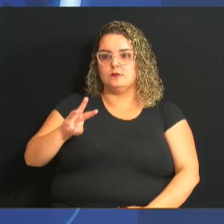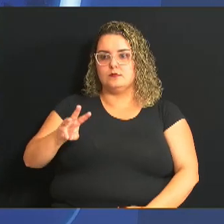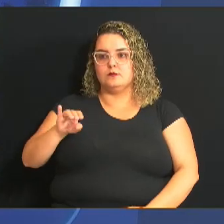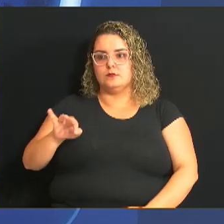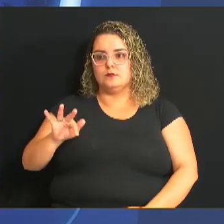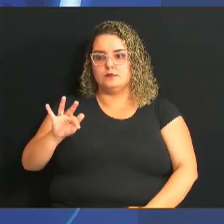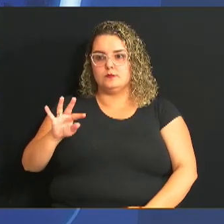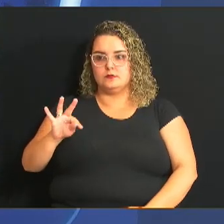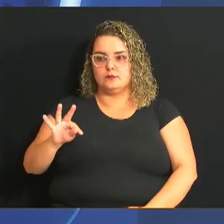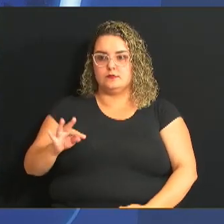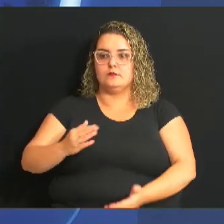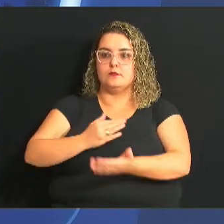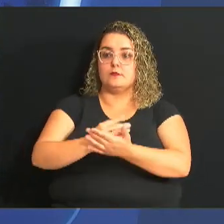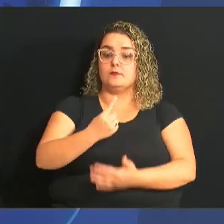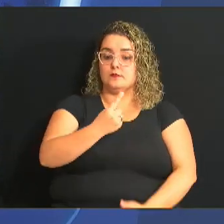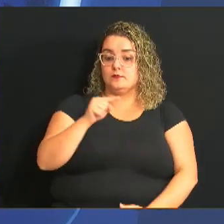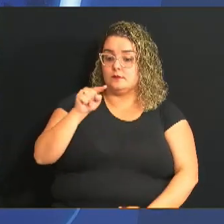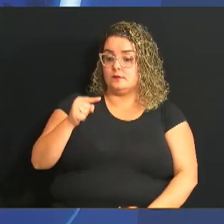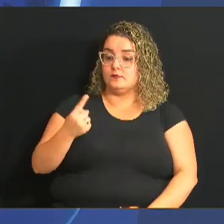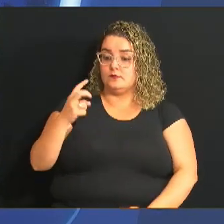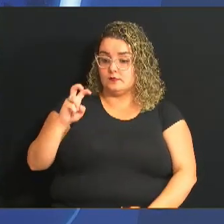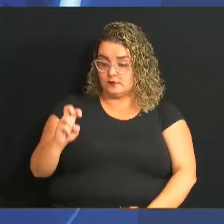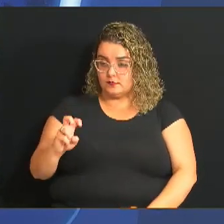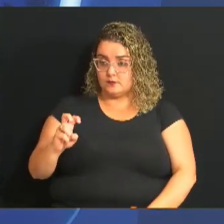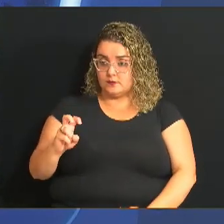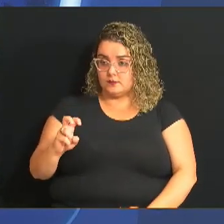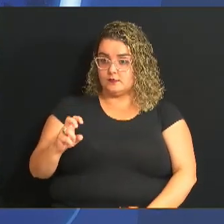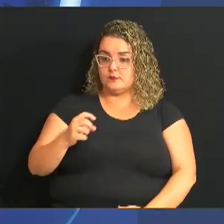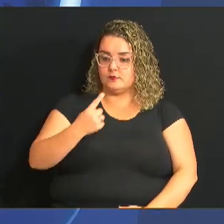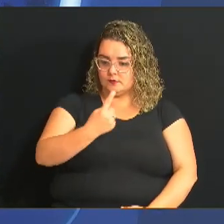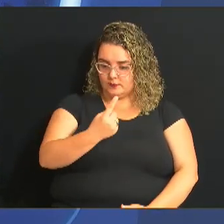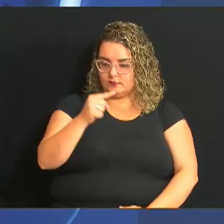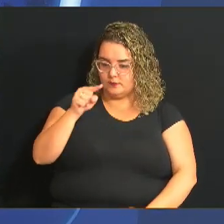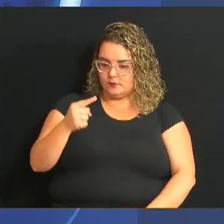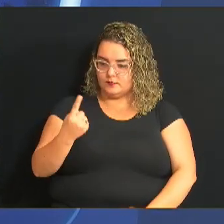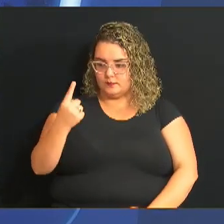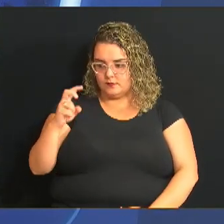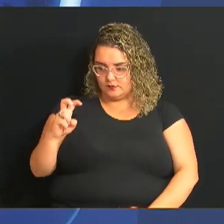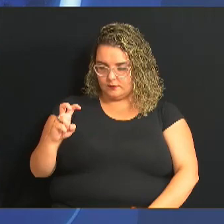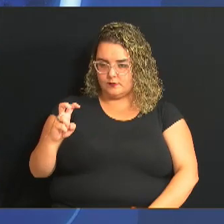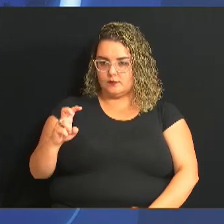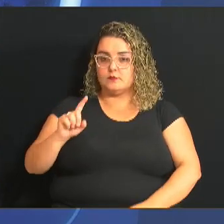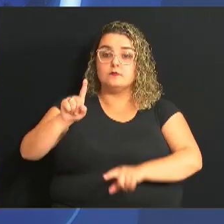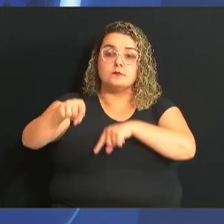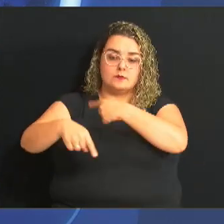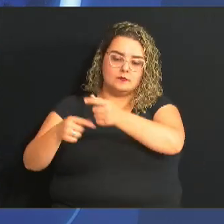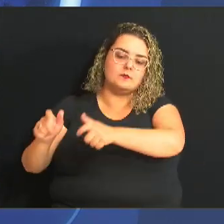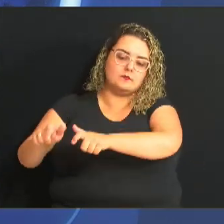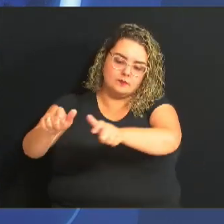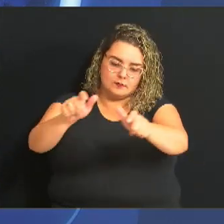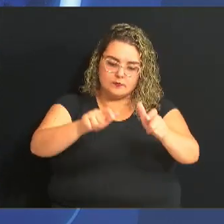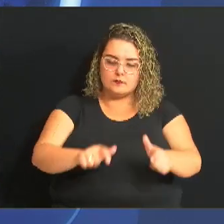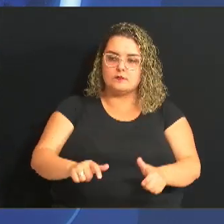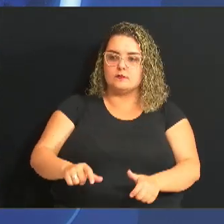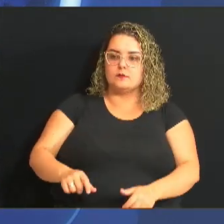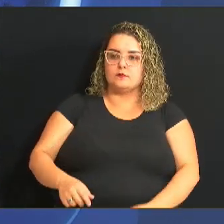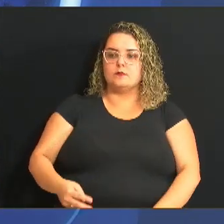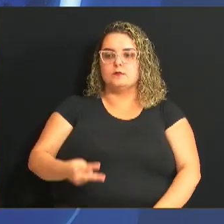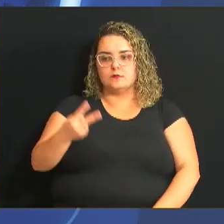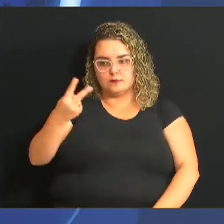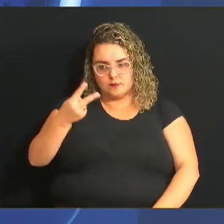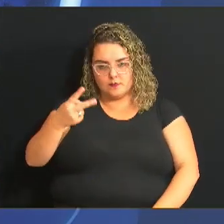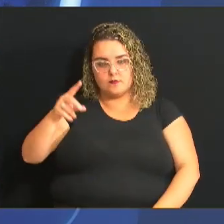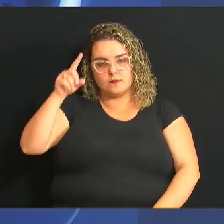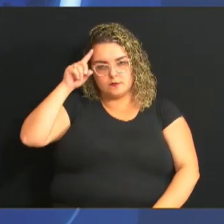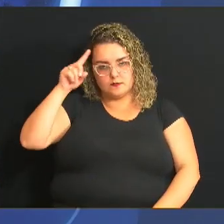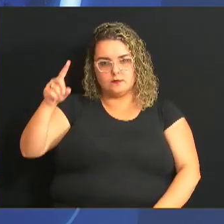começar a 1h15. Apenas nessa unidade, nas outras localidades onde acontece o segundo dia